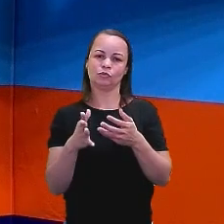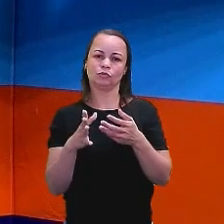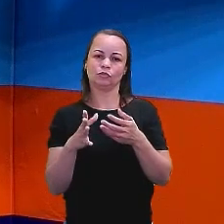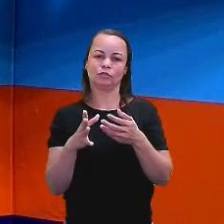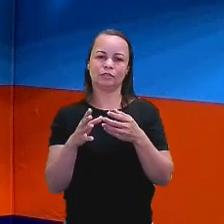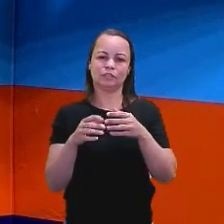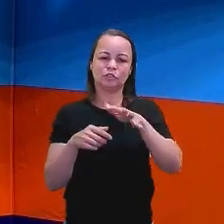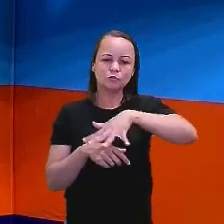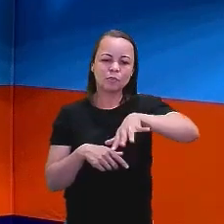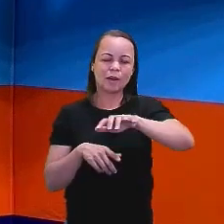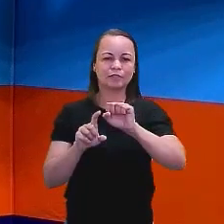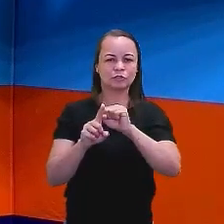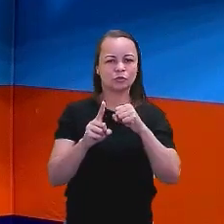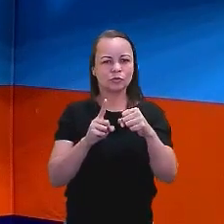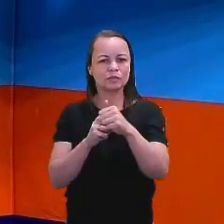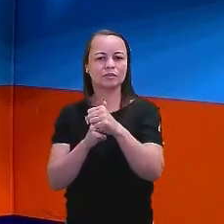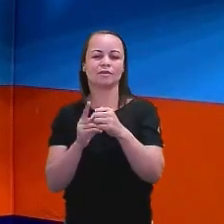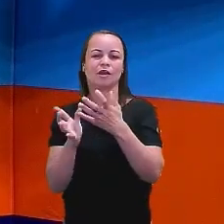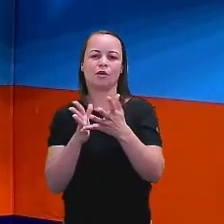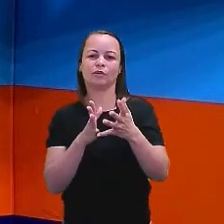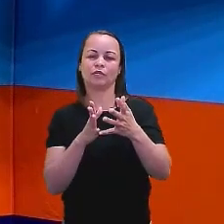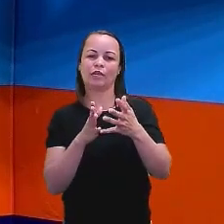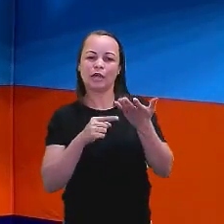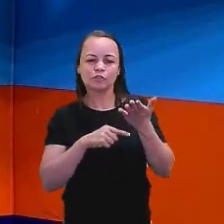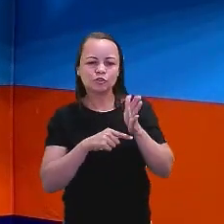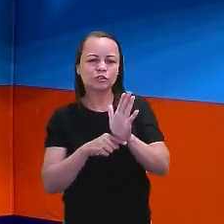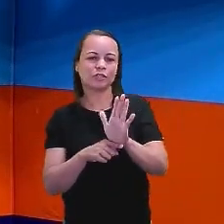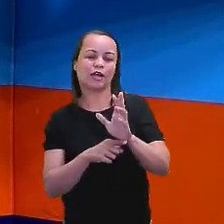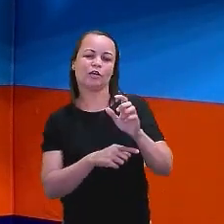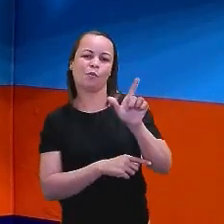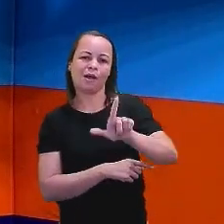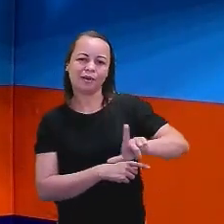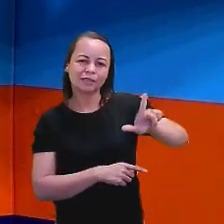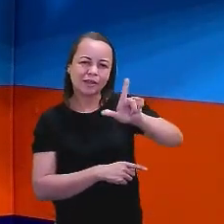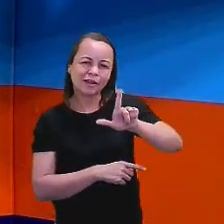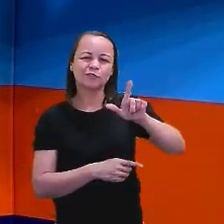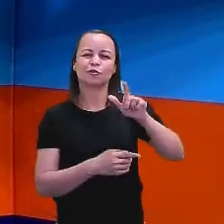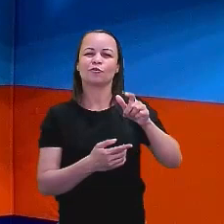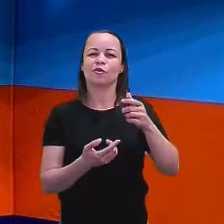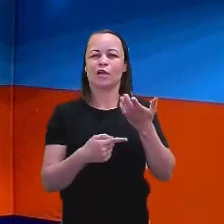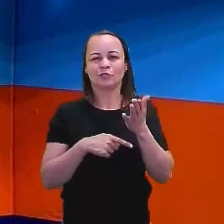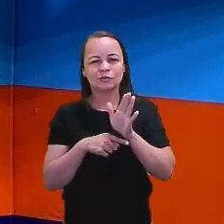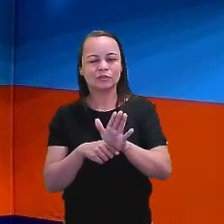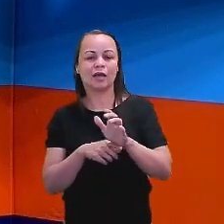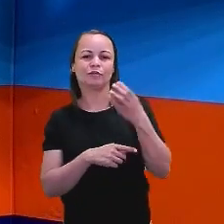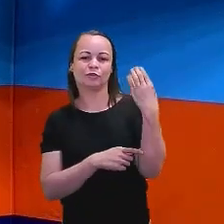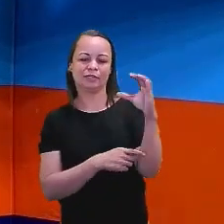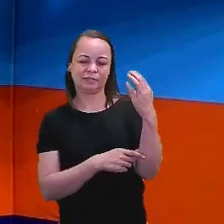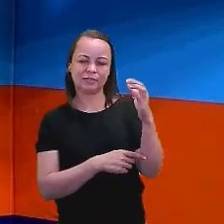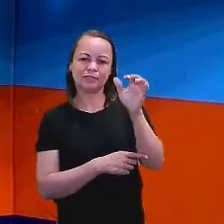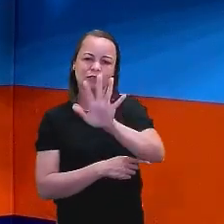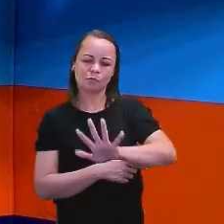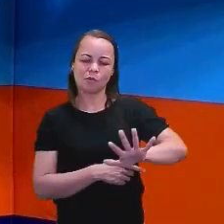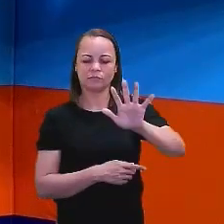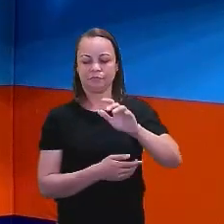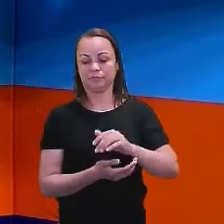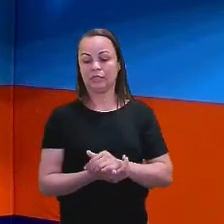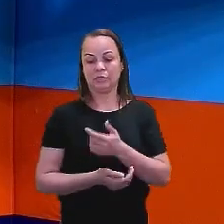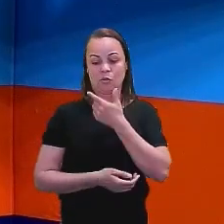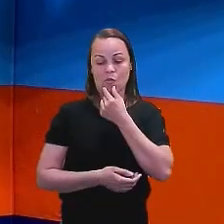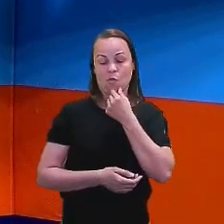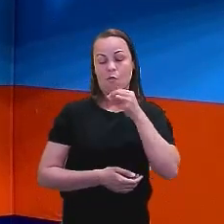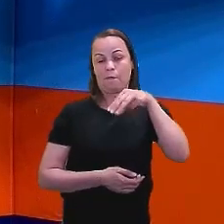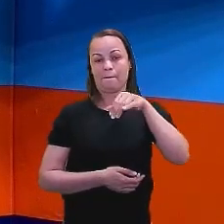que elas contribuíram tanto para a literatura, para as ciências, de um modo em geral. Milton Santos foi